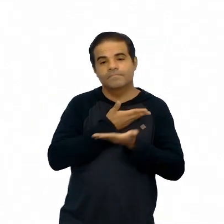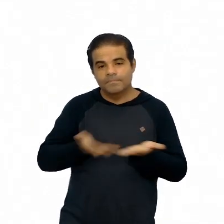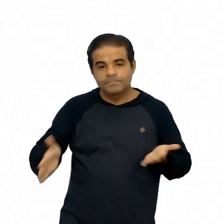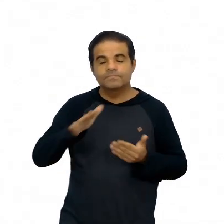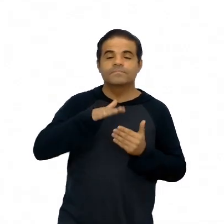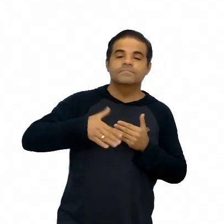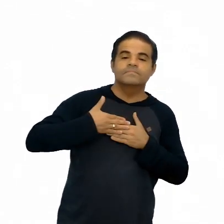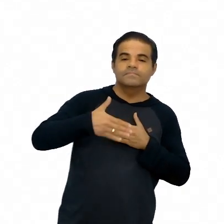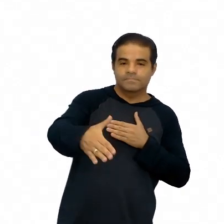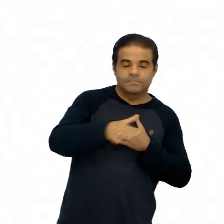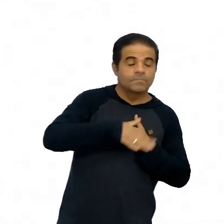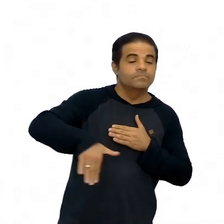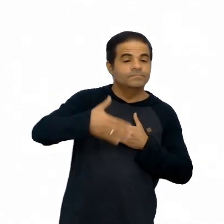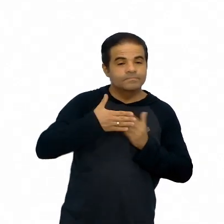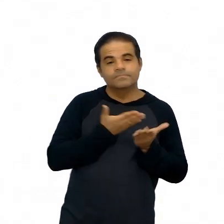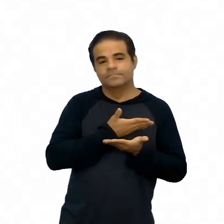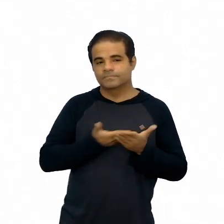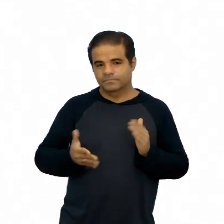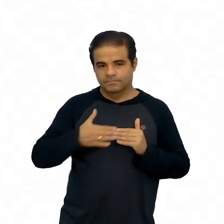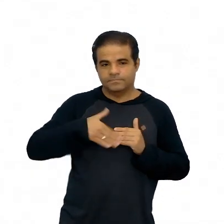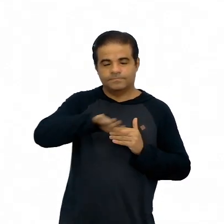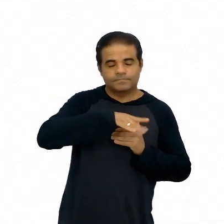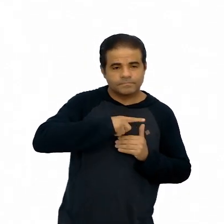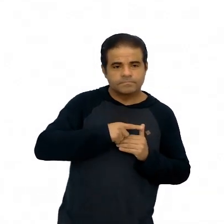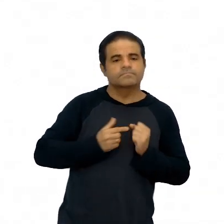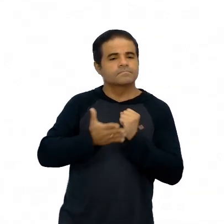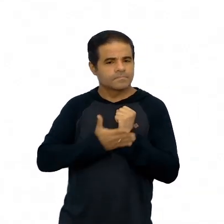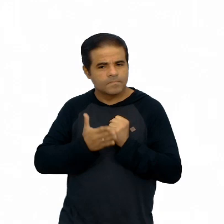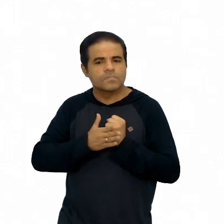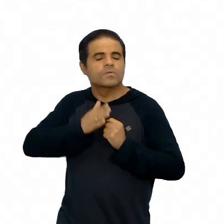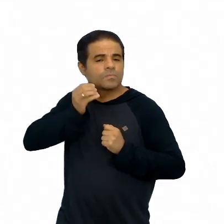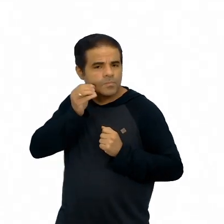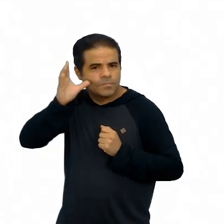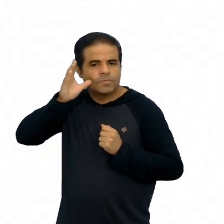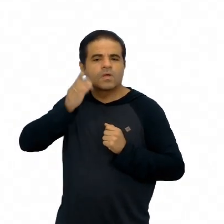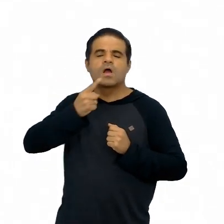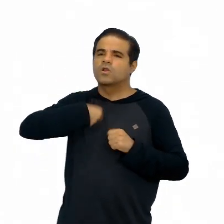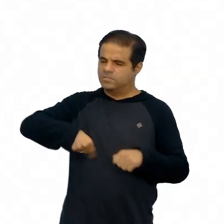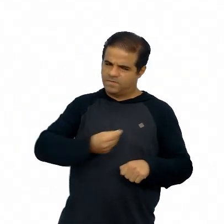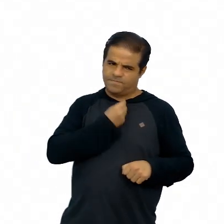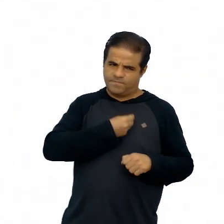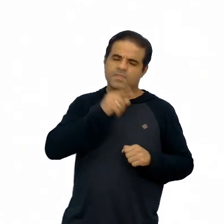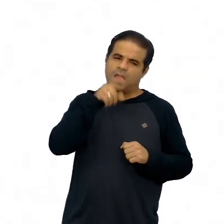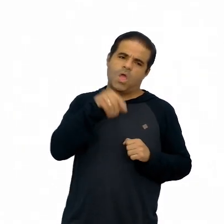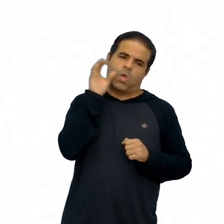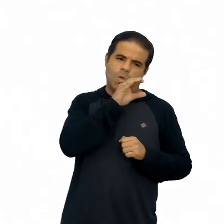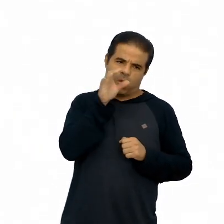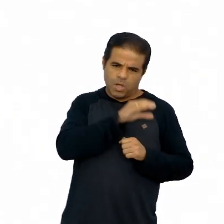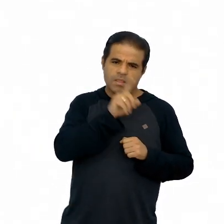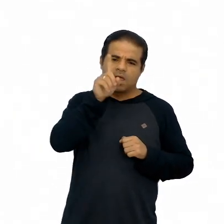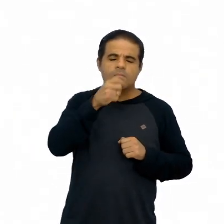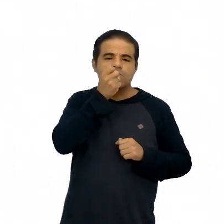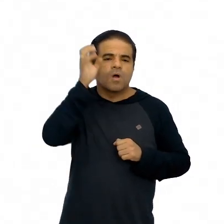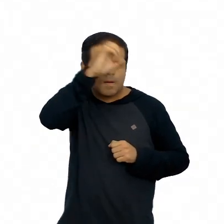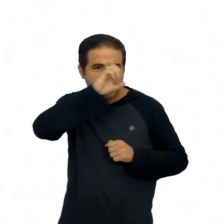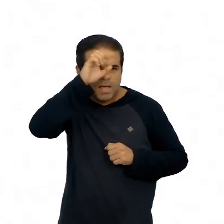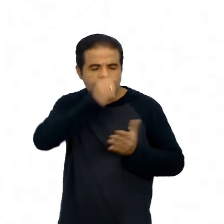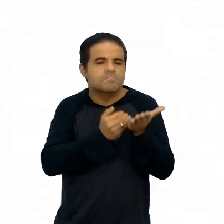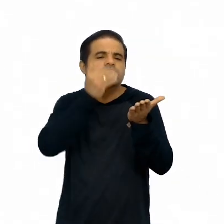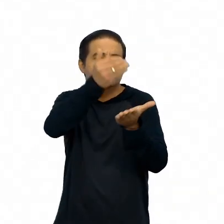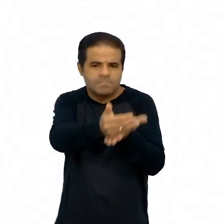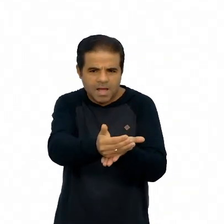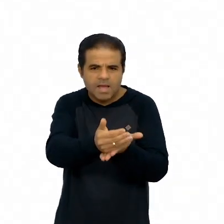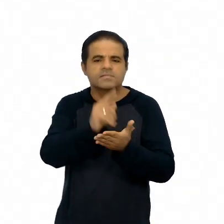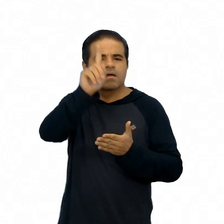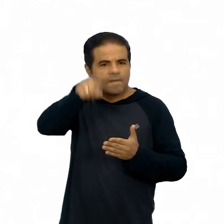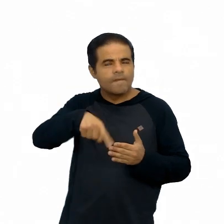gente ler essa tese, a gente vai se embasando de conhecimento. Eu sei que nossa vida é corrida, mas sempre é bom a gente aprender um pouco mais, é